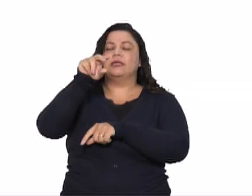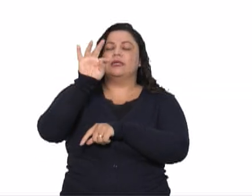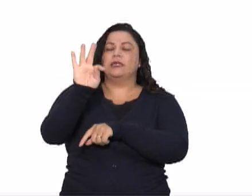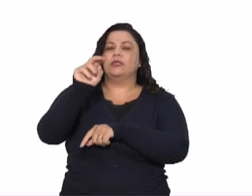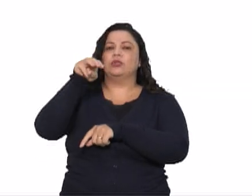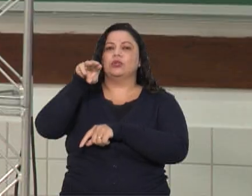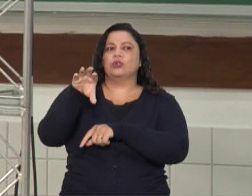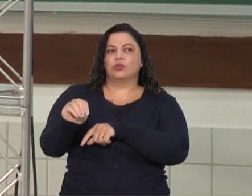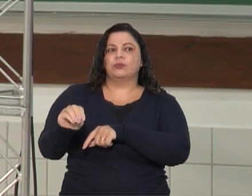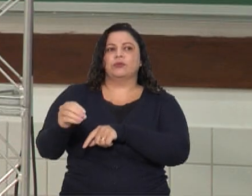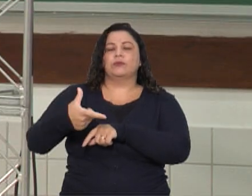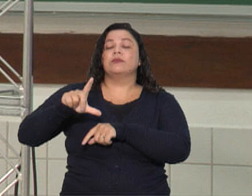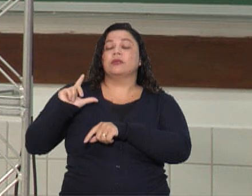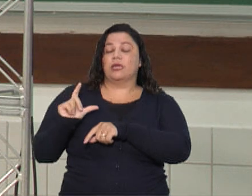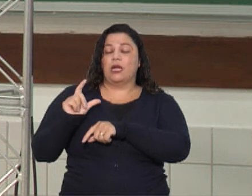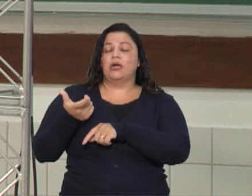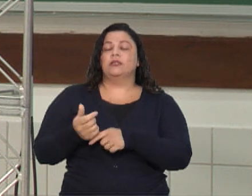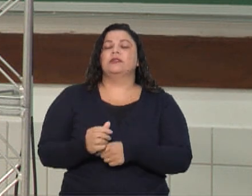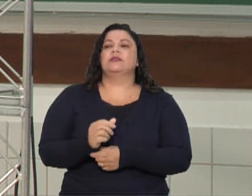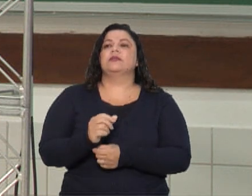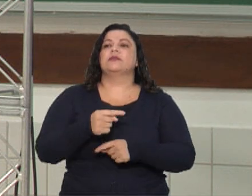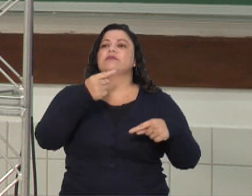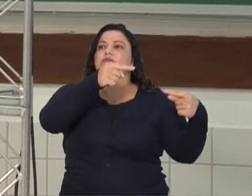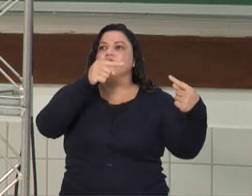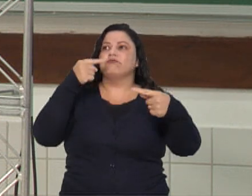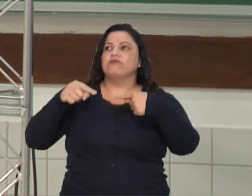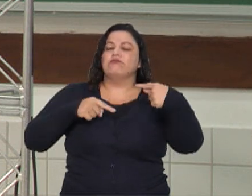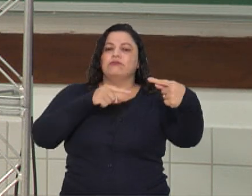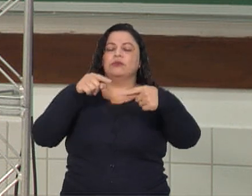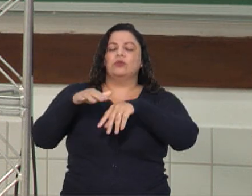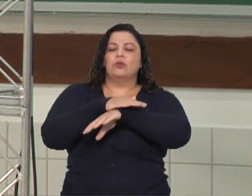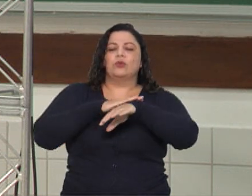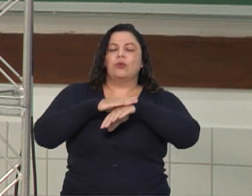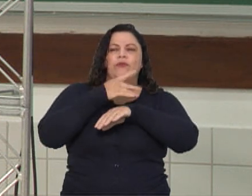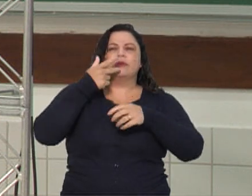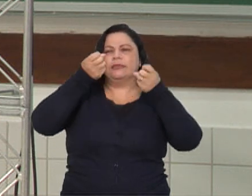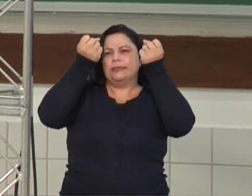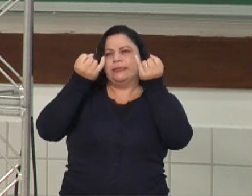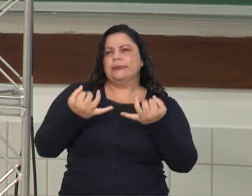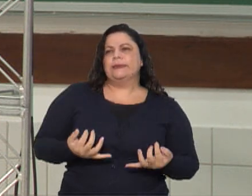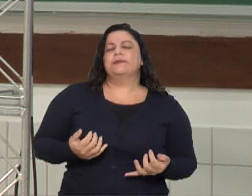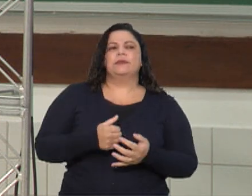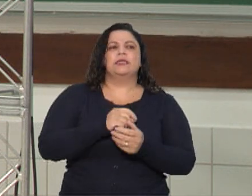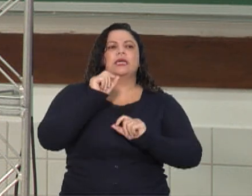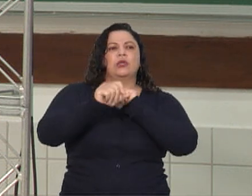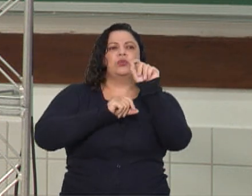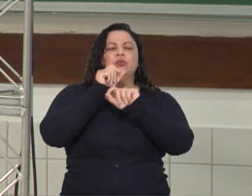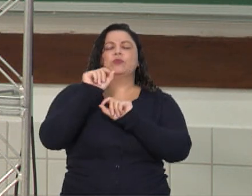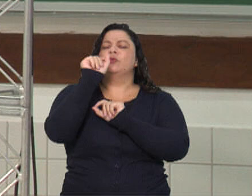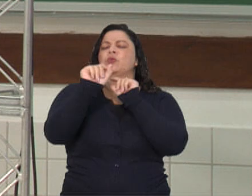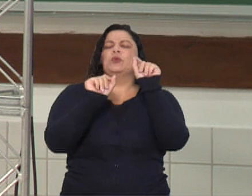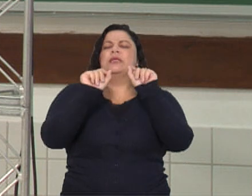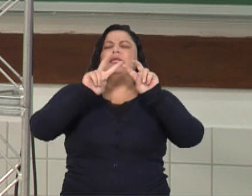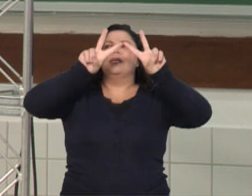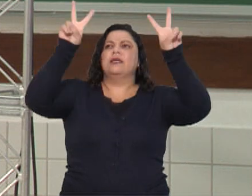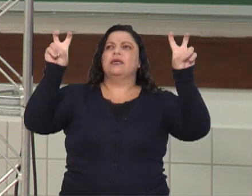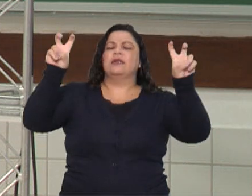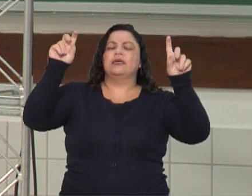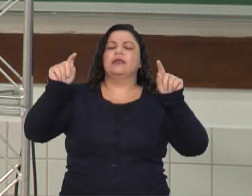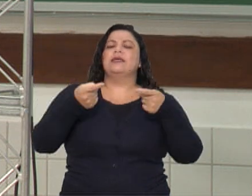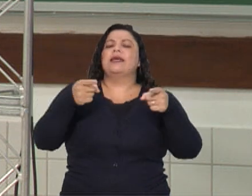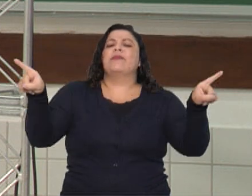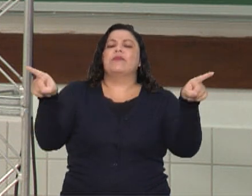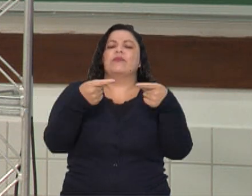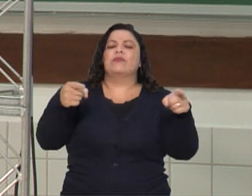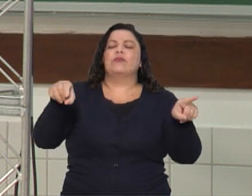Antes da gente discutir melodia, harmonia e ritmo, eu vou tentar conversar com vocês sobre o que seria a